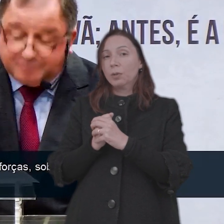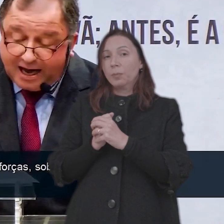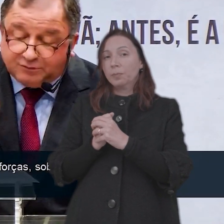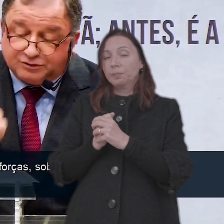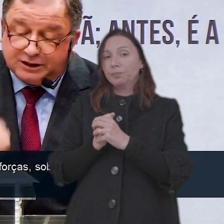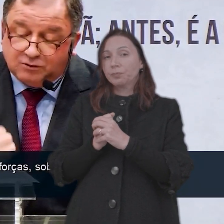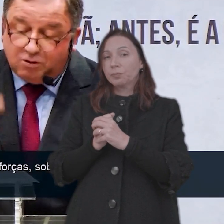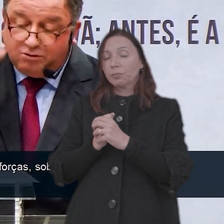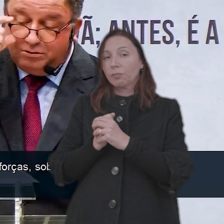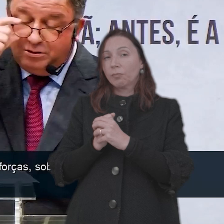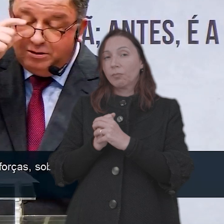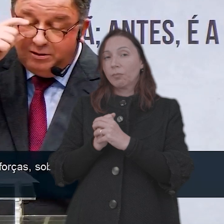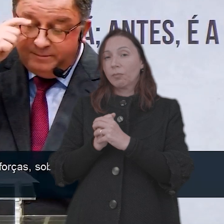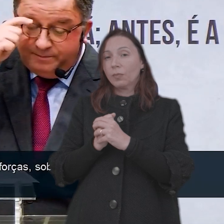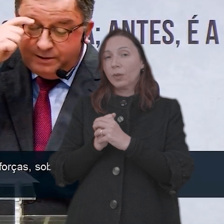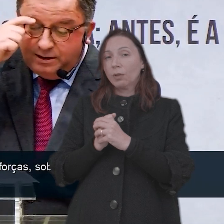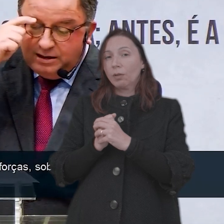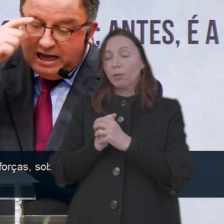salmos, os que esperam no Senhor,